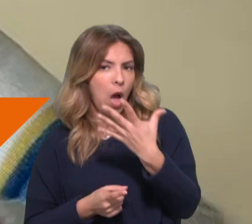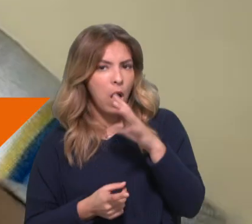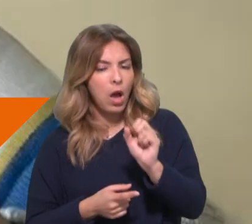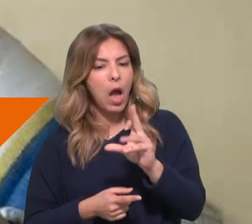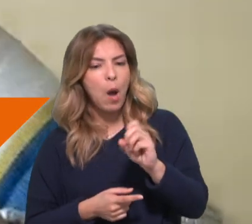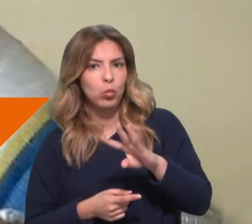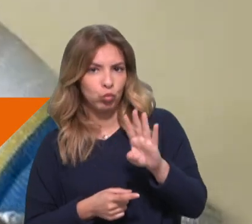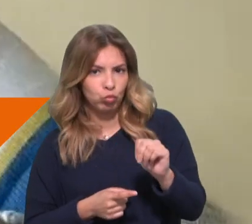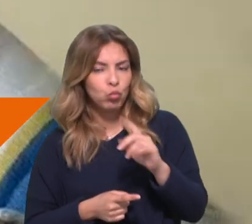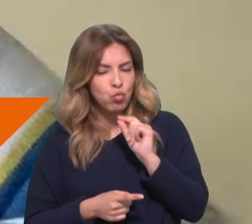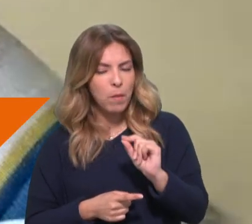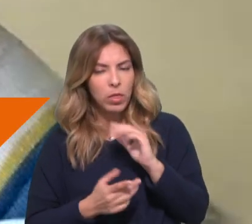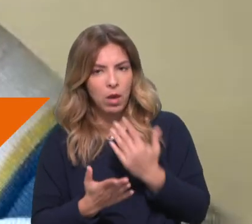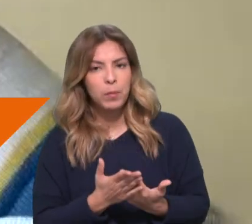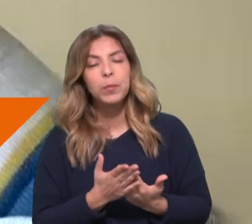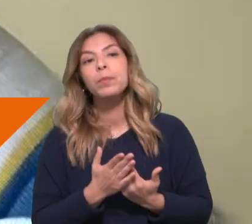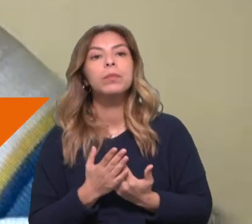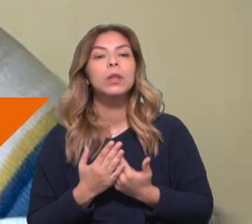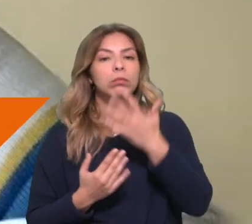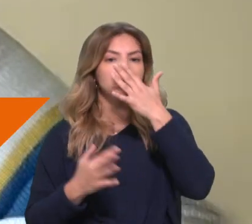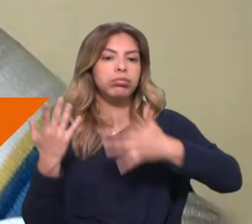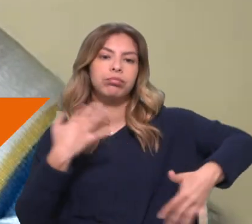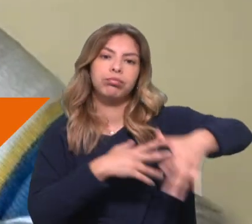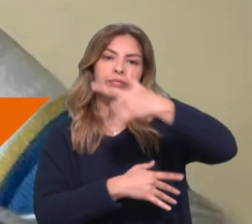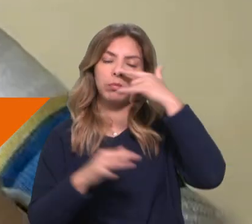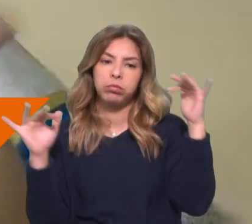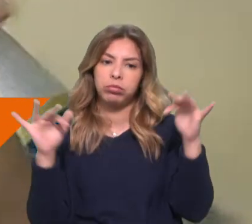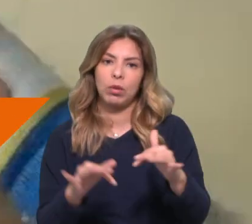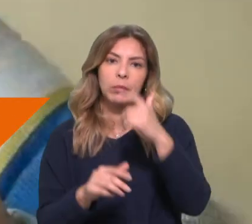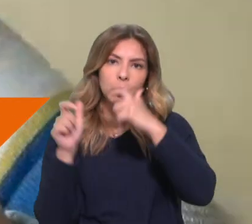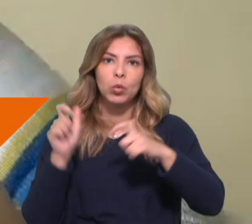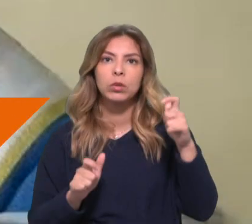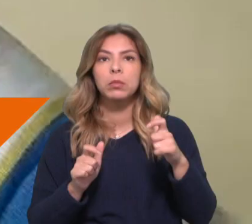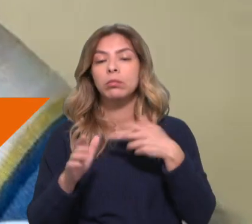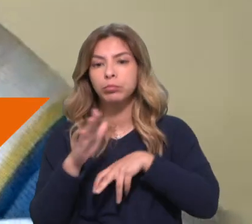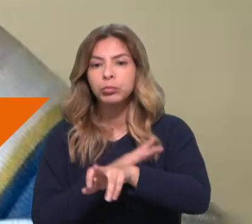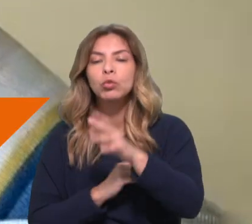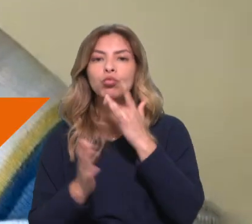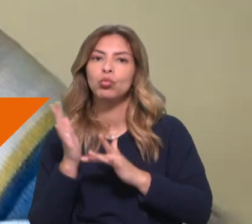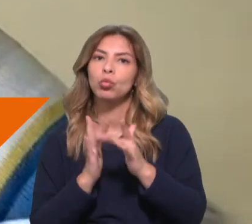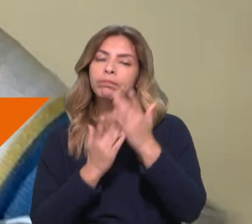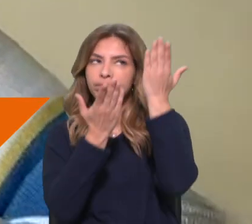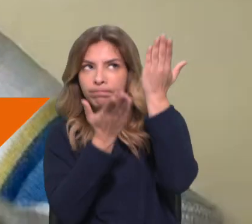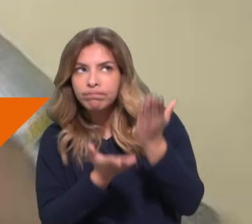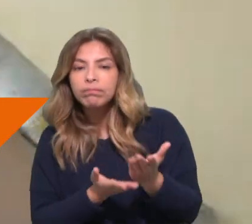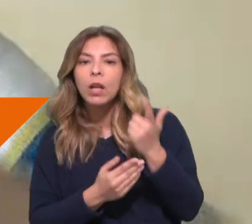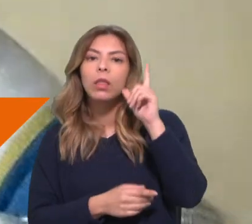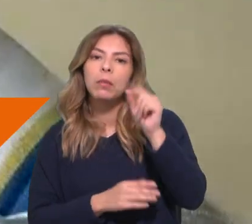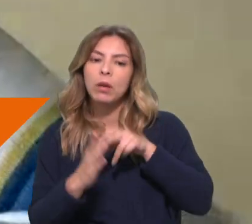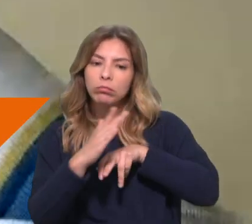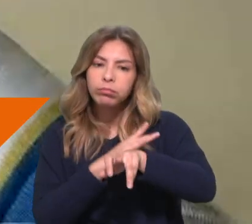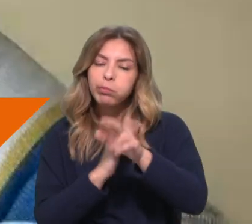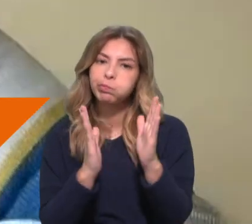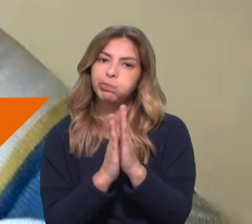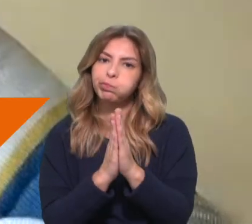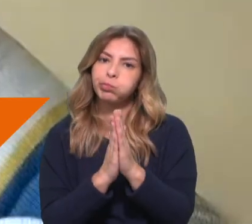de 200 pessoas na rua a celebrar a entrada de Jesus triunfal em Jerusalém, desde a chegada ao templo,